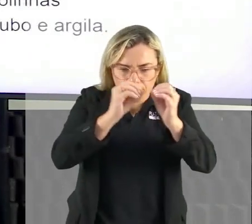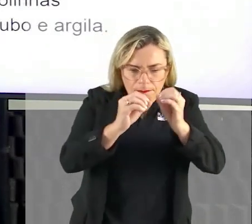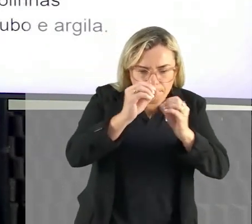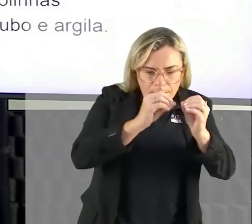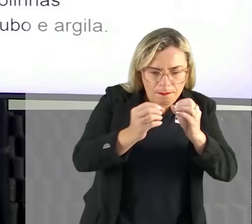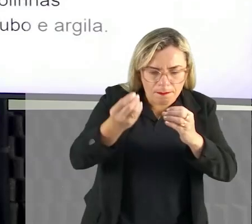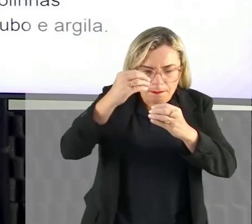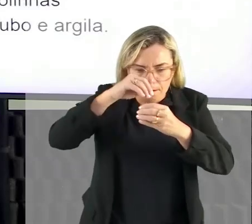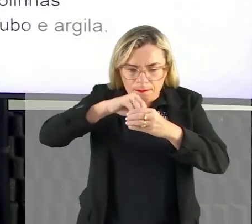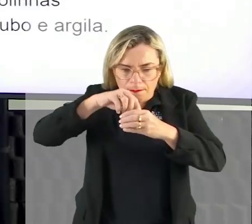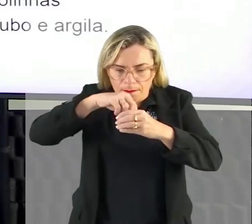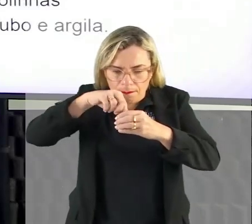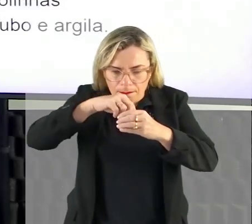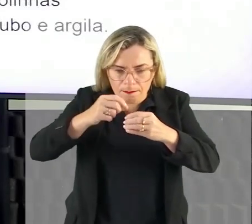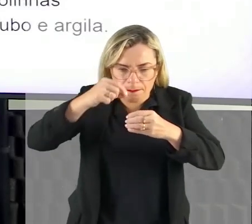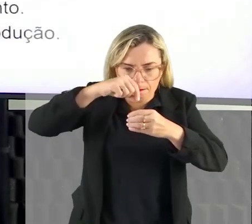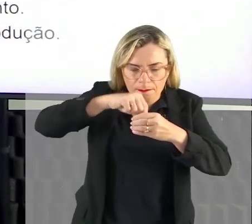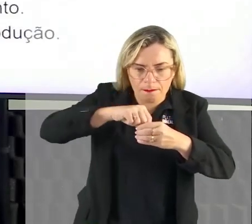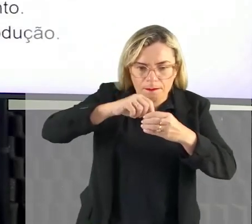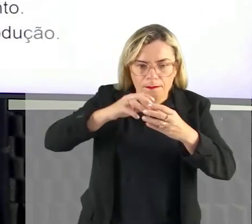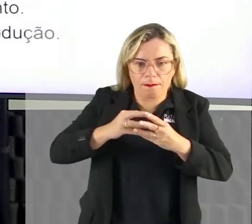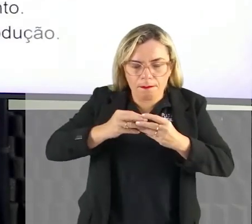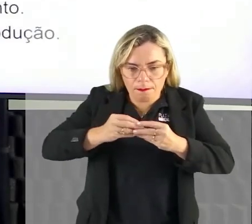com semente, adubo e argila.